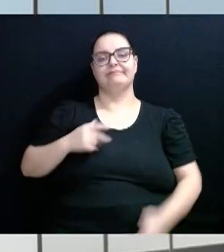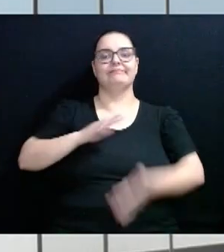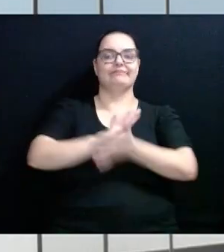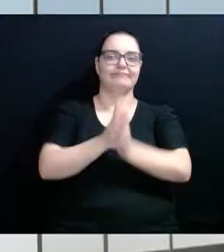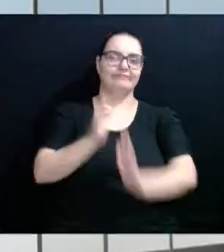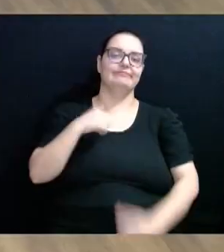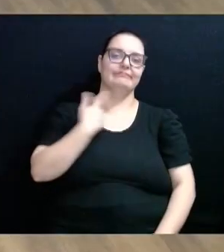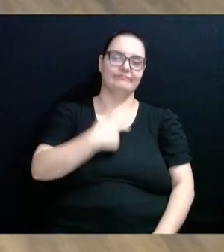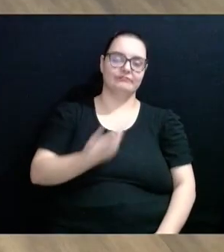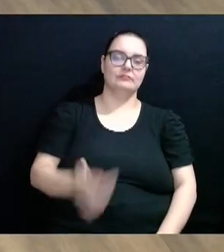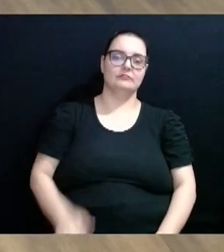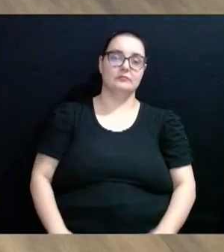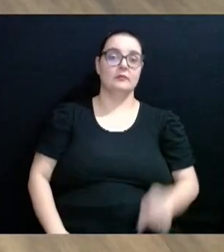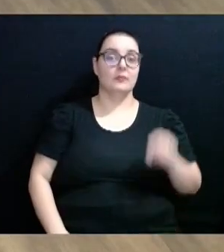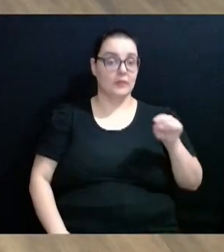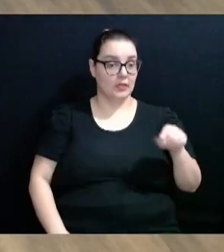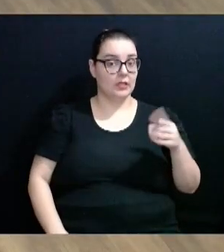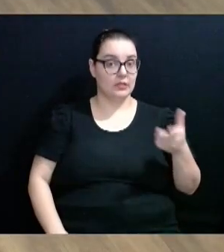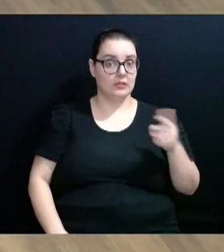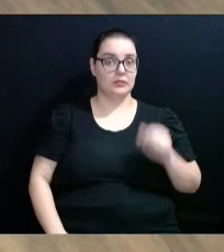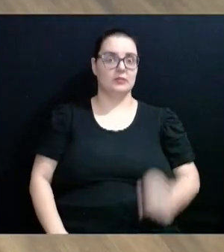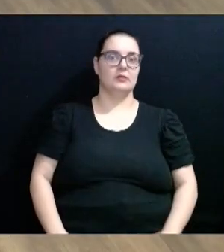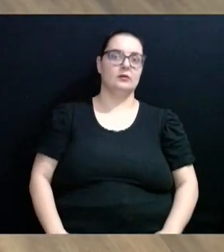aí, nesse caso, o Brasil está